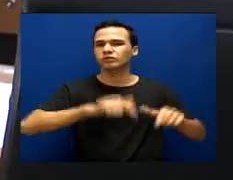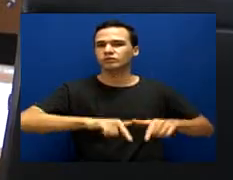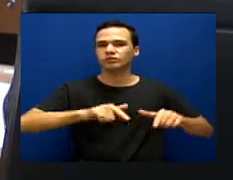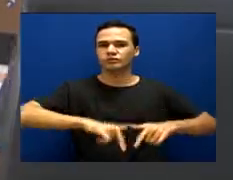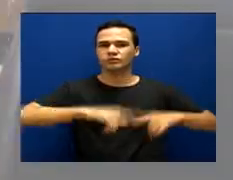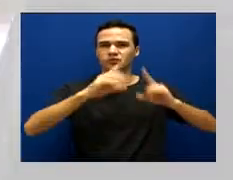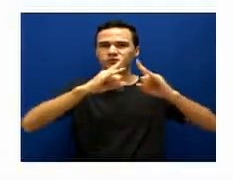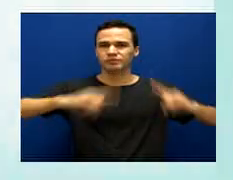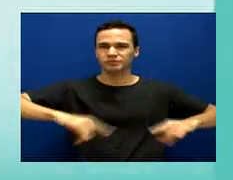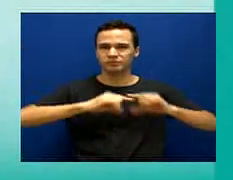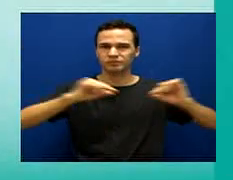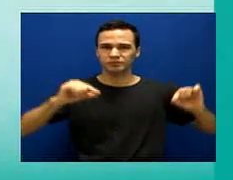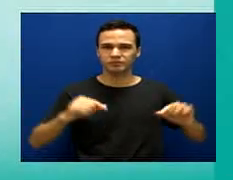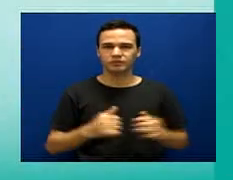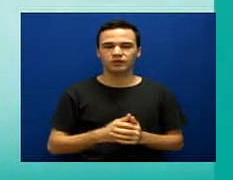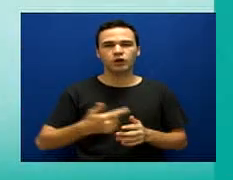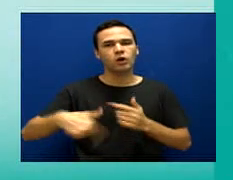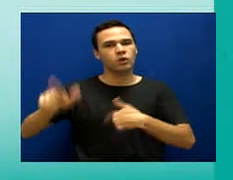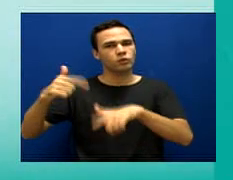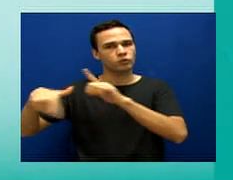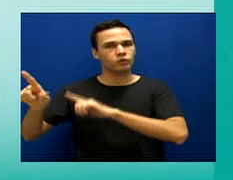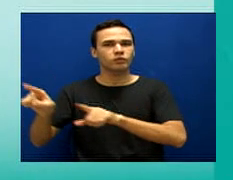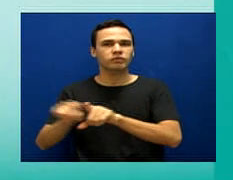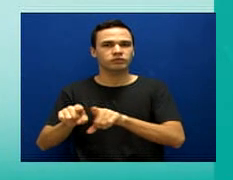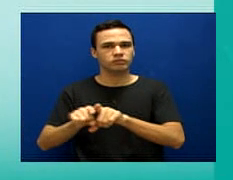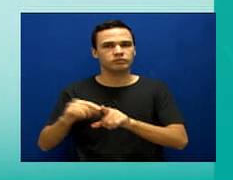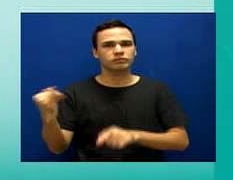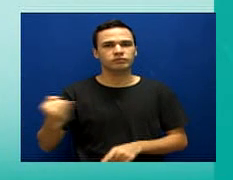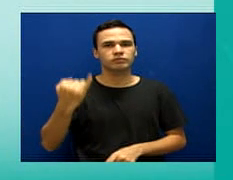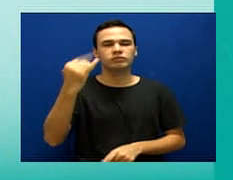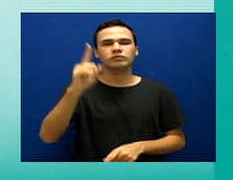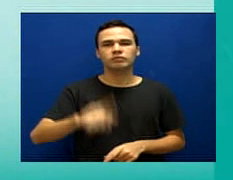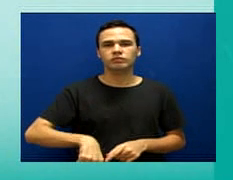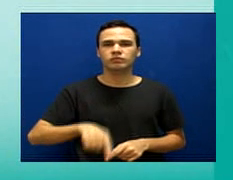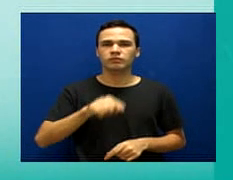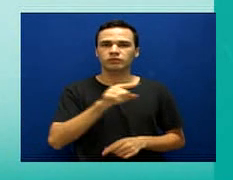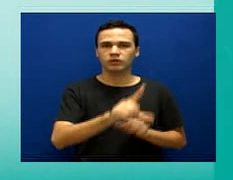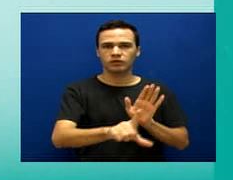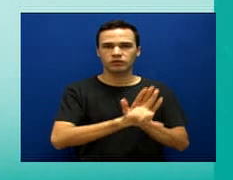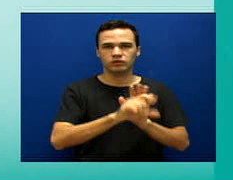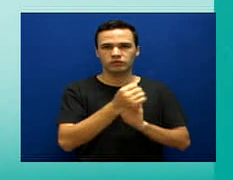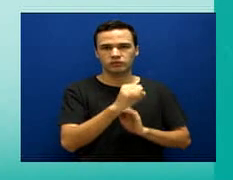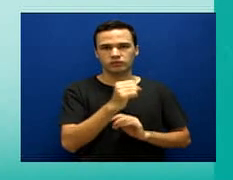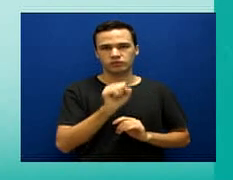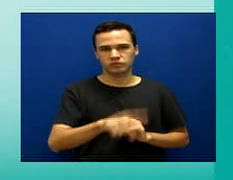circo da cidade. Outras conquistas importantes foram a Lei